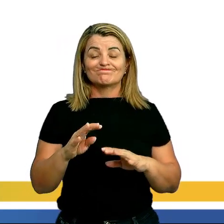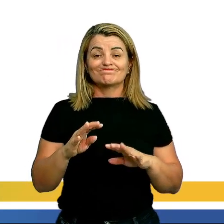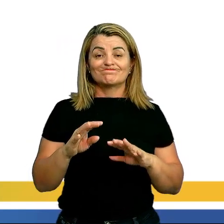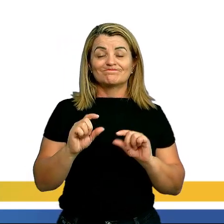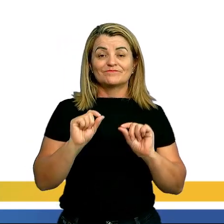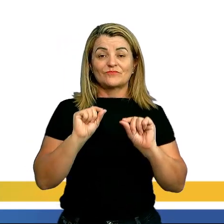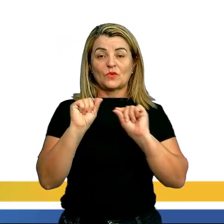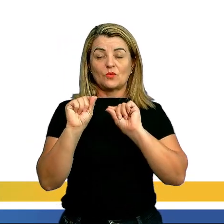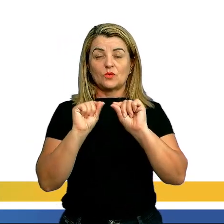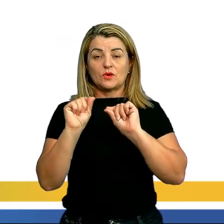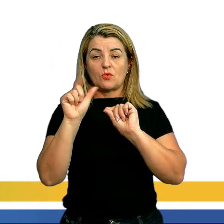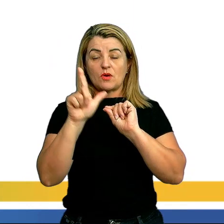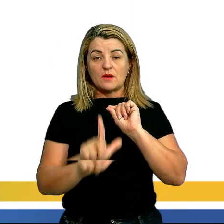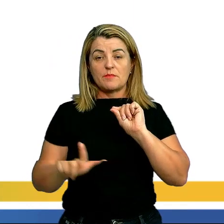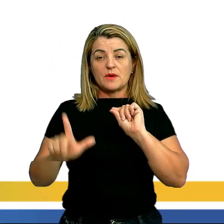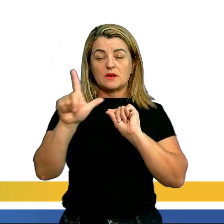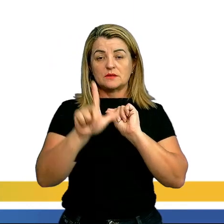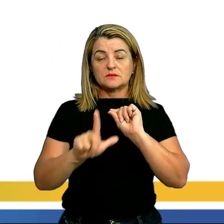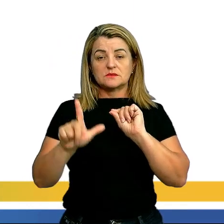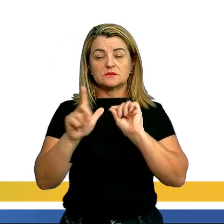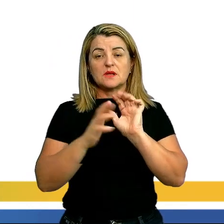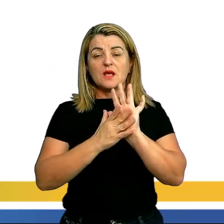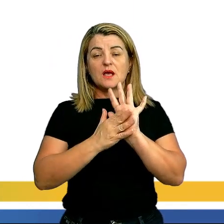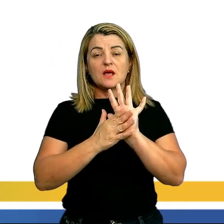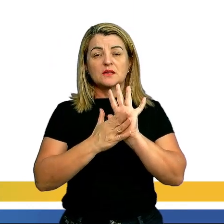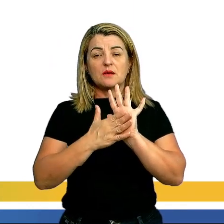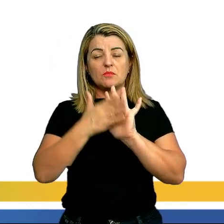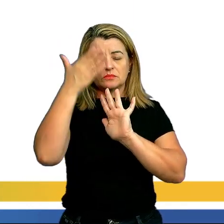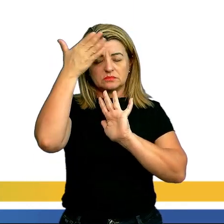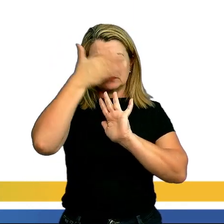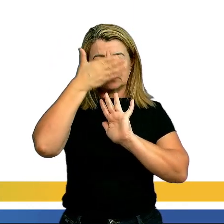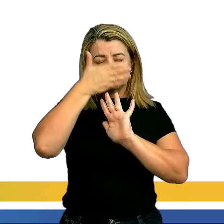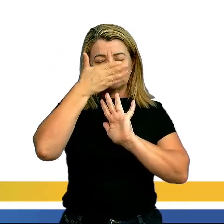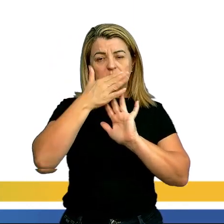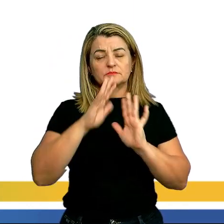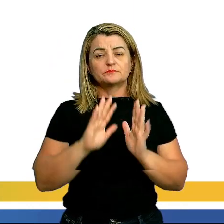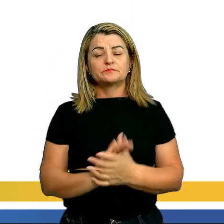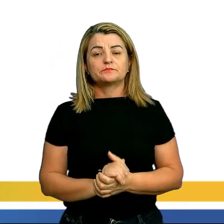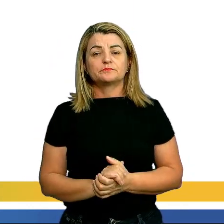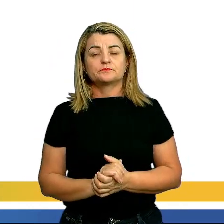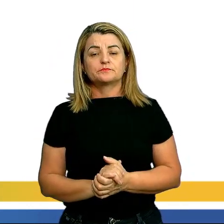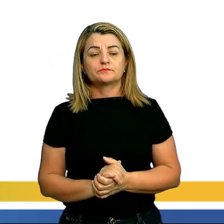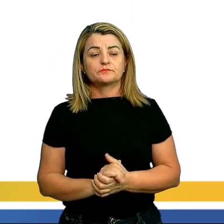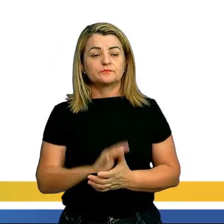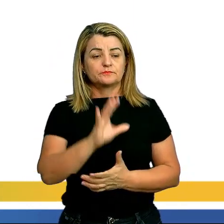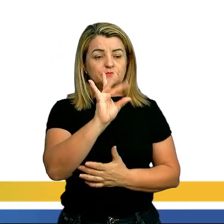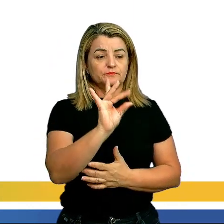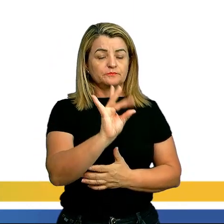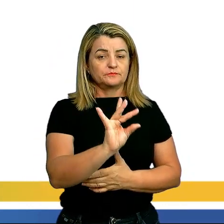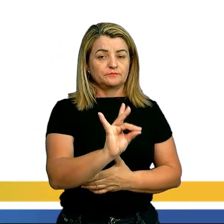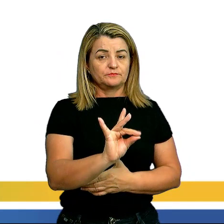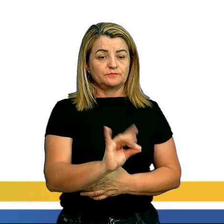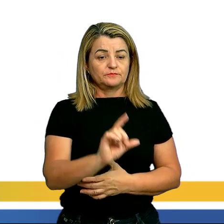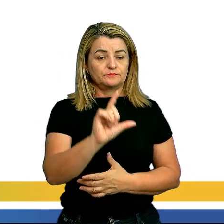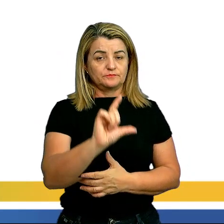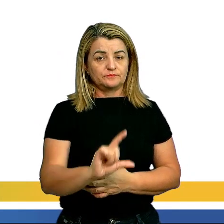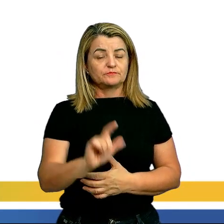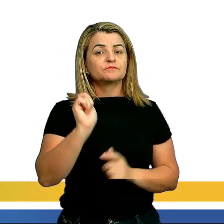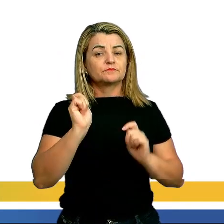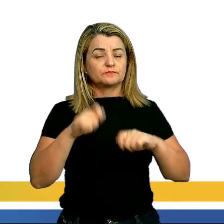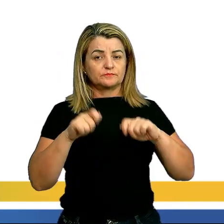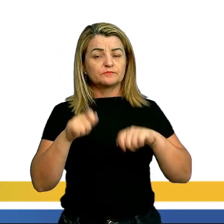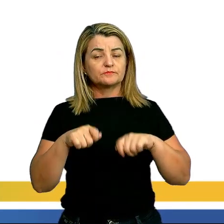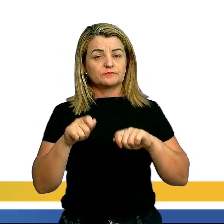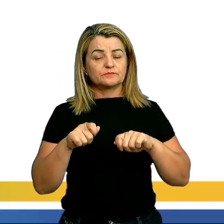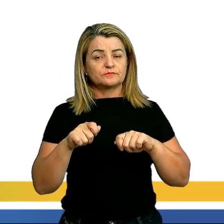mão invisível, né, que dizia que o Estado não tem que interferir na economia. As outras alternativas, elas vão dar a